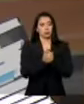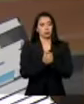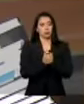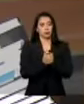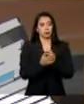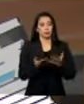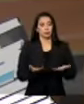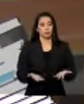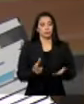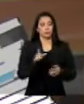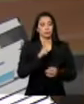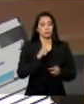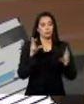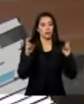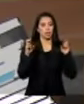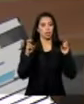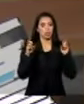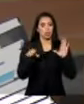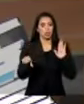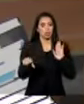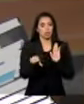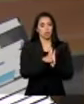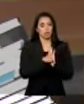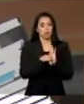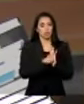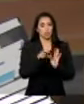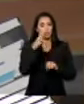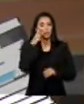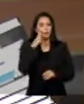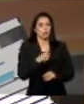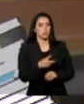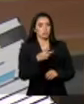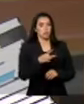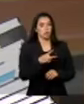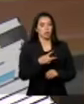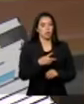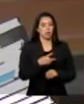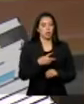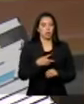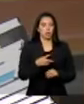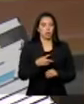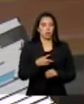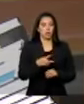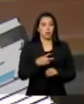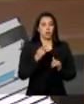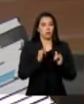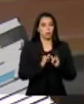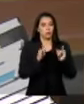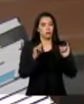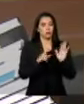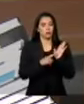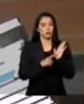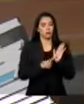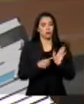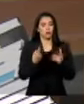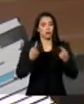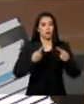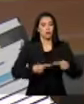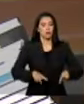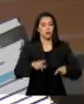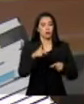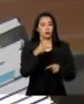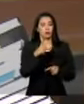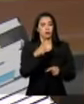considerada temática criminal. Pondera que o pronunciamento de reprovação penal